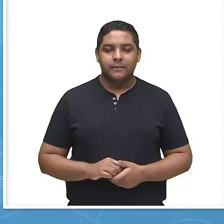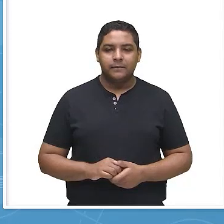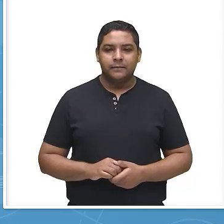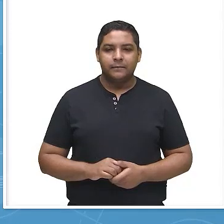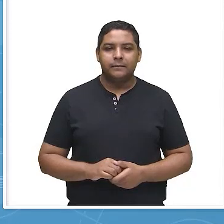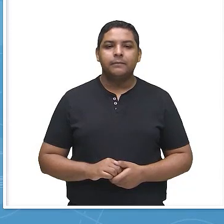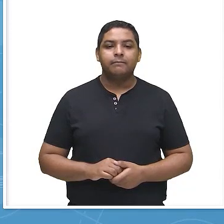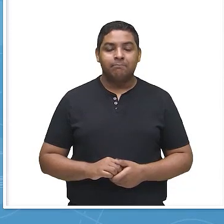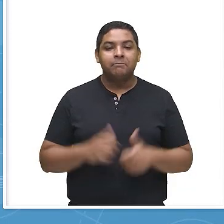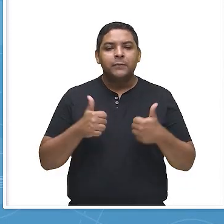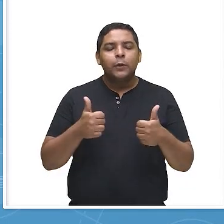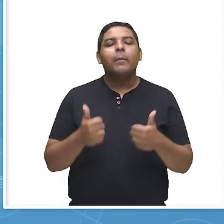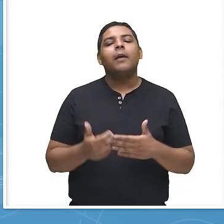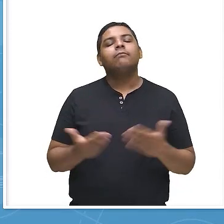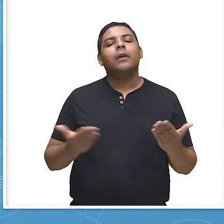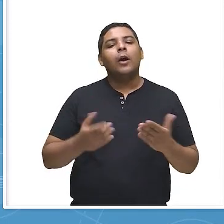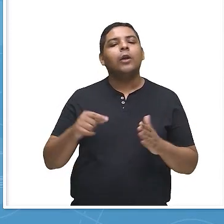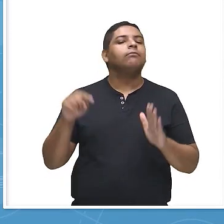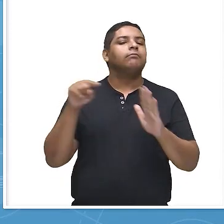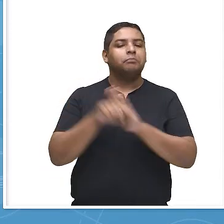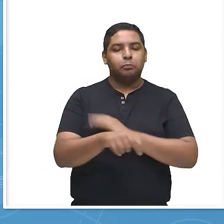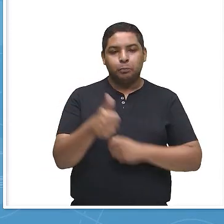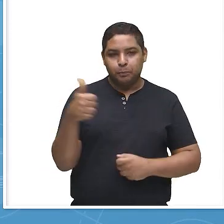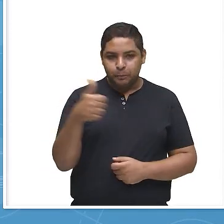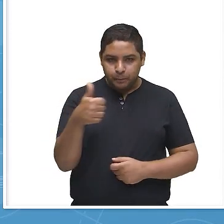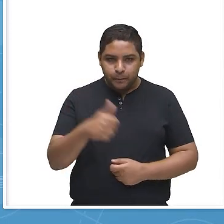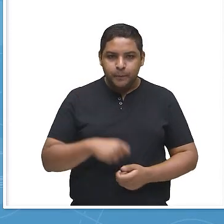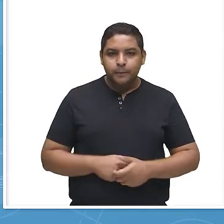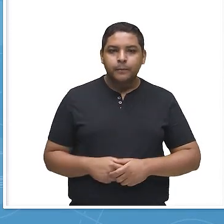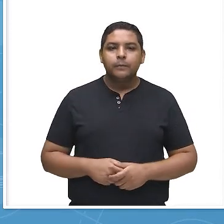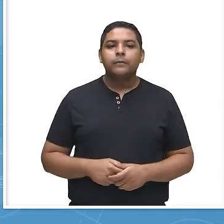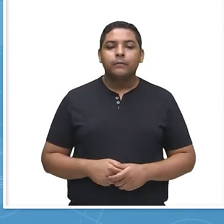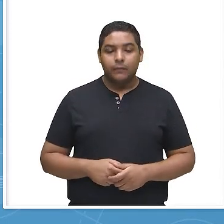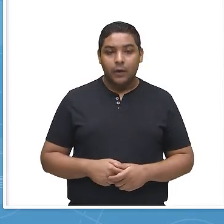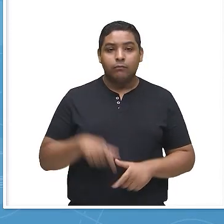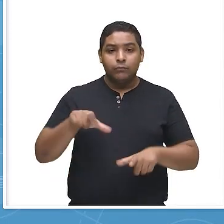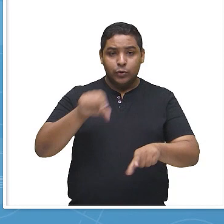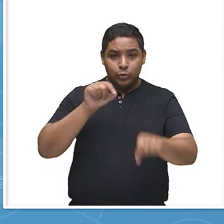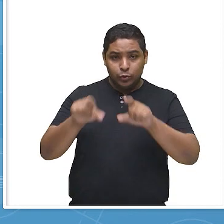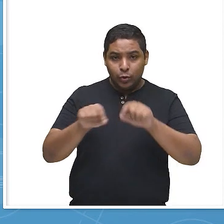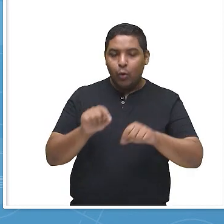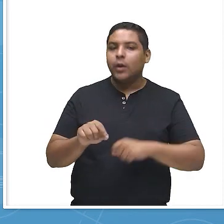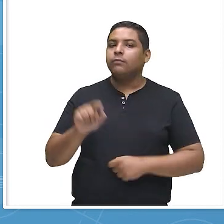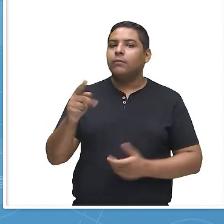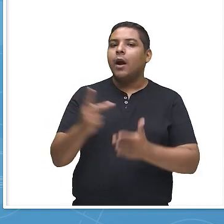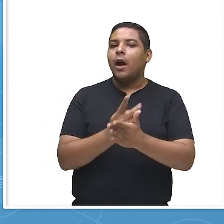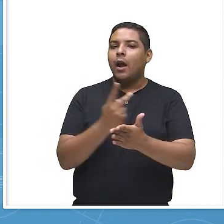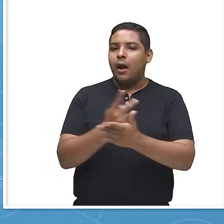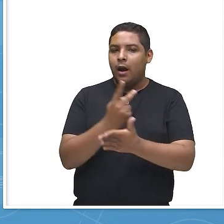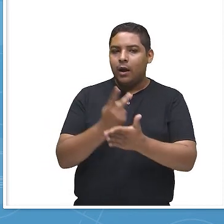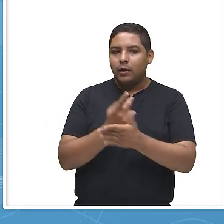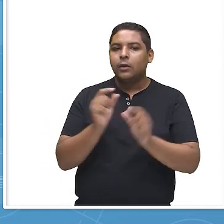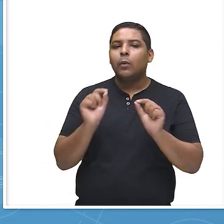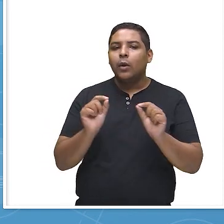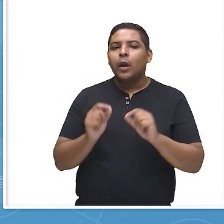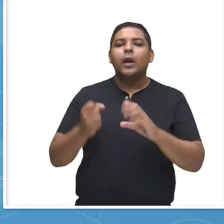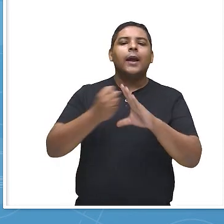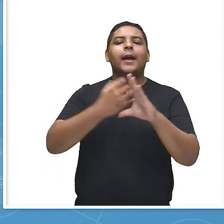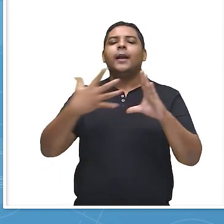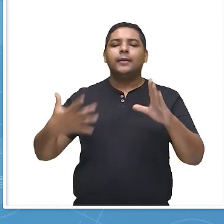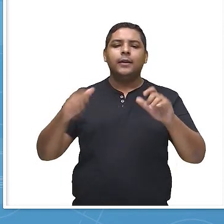Muito bem, acompanha comigo a primeira questão. Assinale a opção incorreta em relação às características